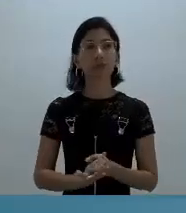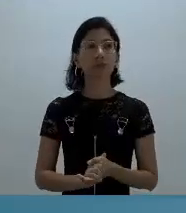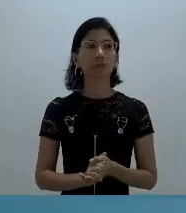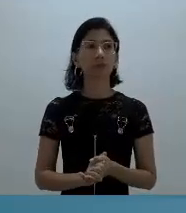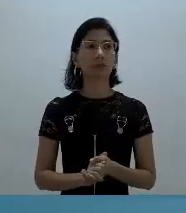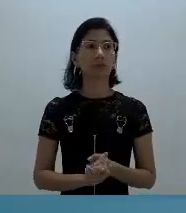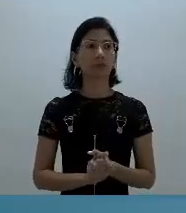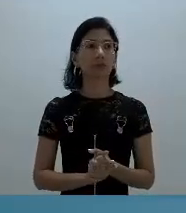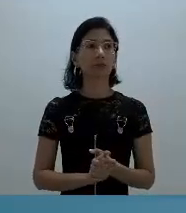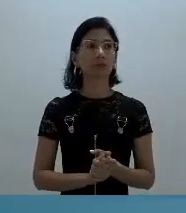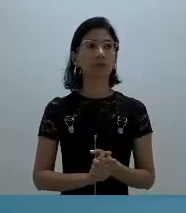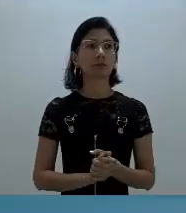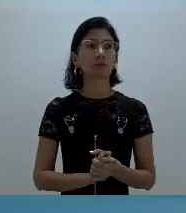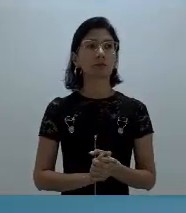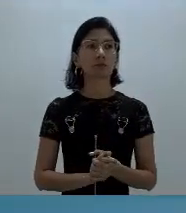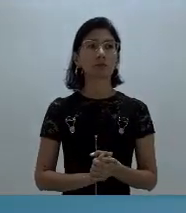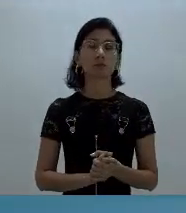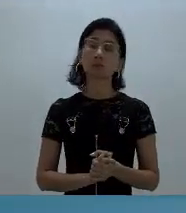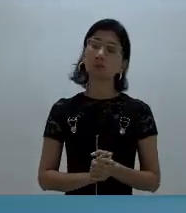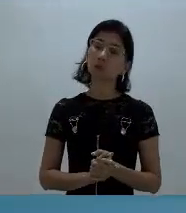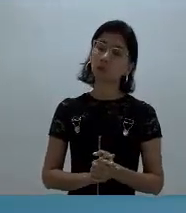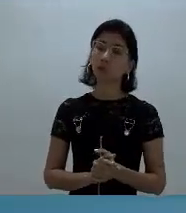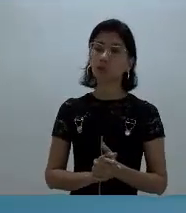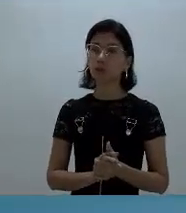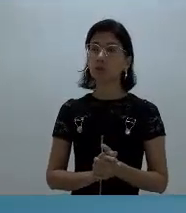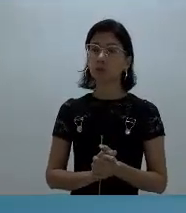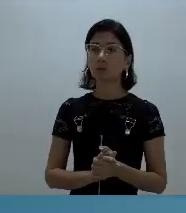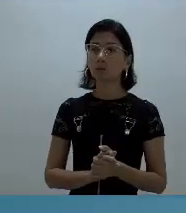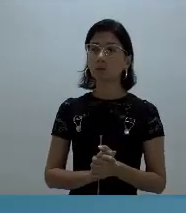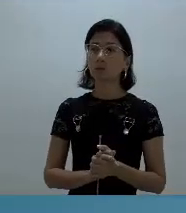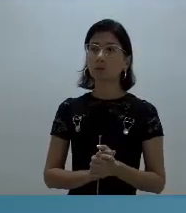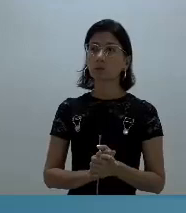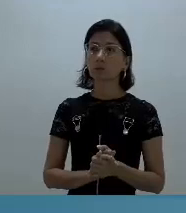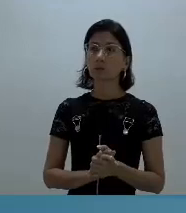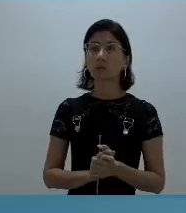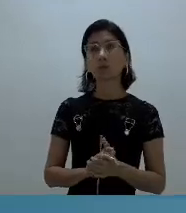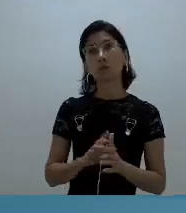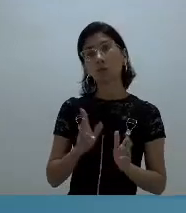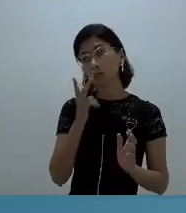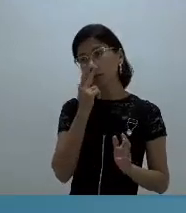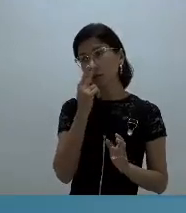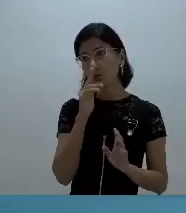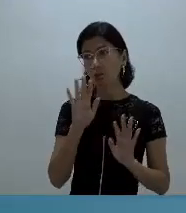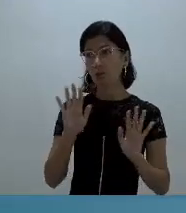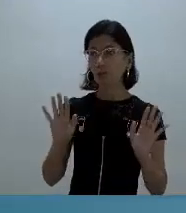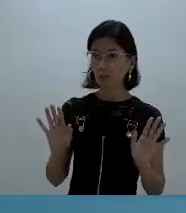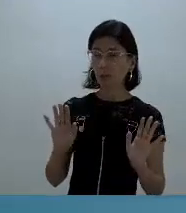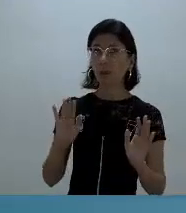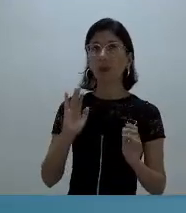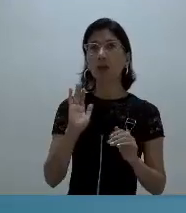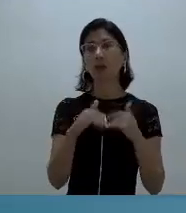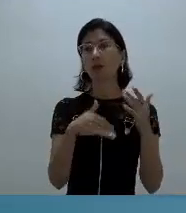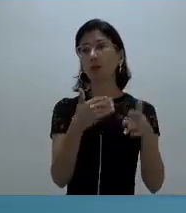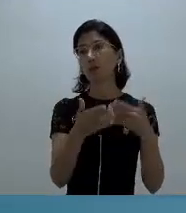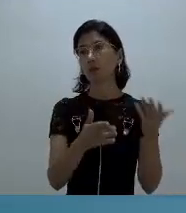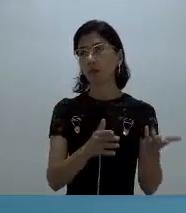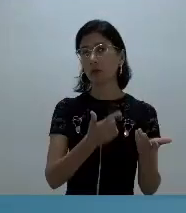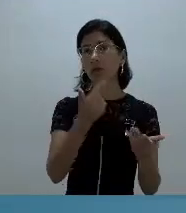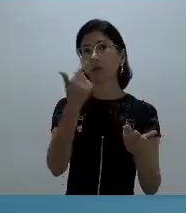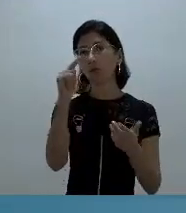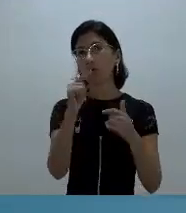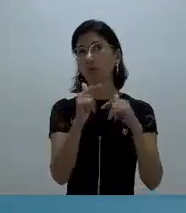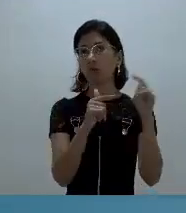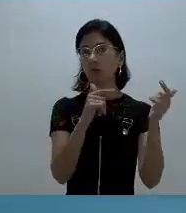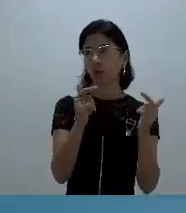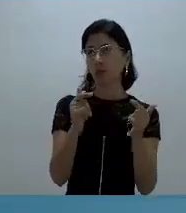Me parece que agora, presidente, vai explicar que em outro momento, numa situação semelhante, inclusive da CDEG, da